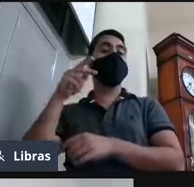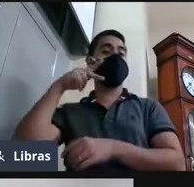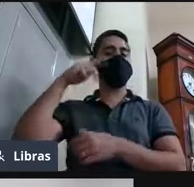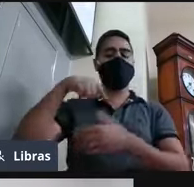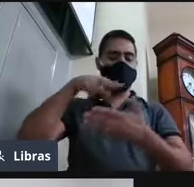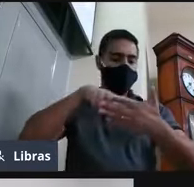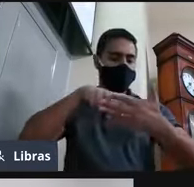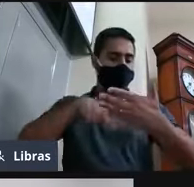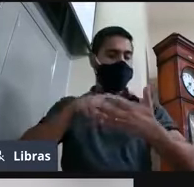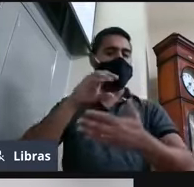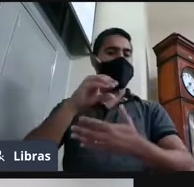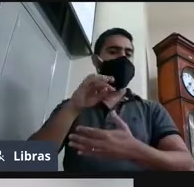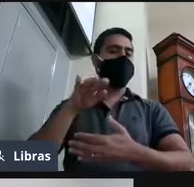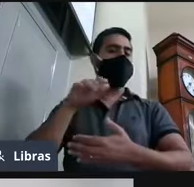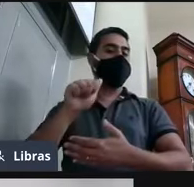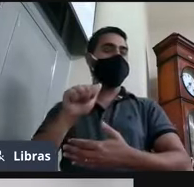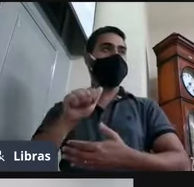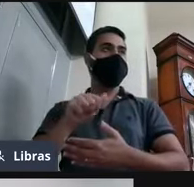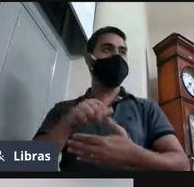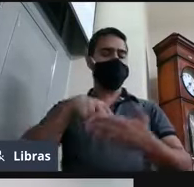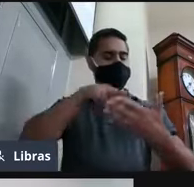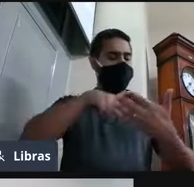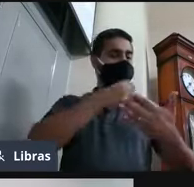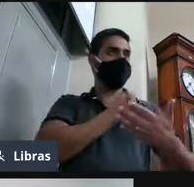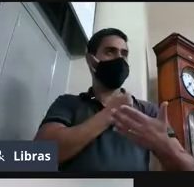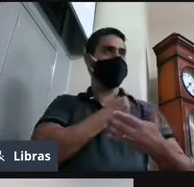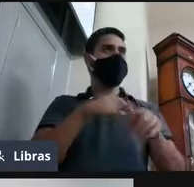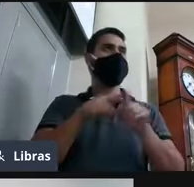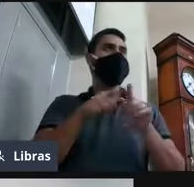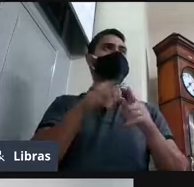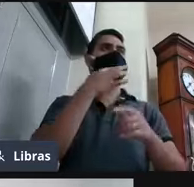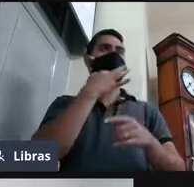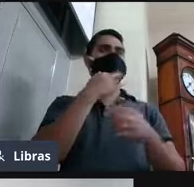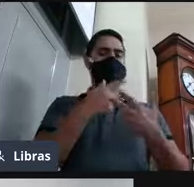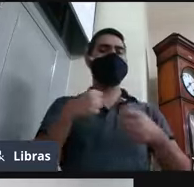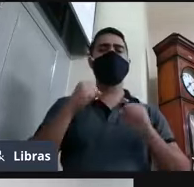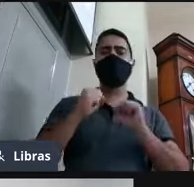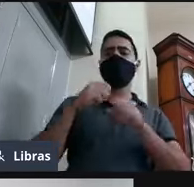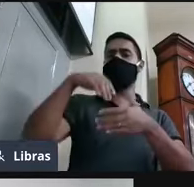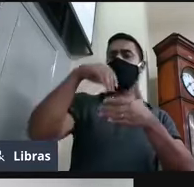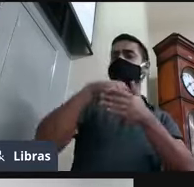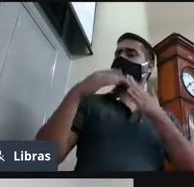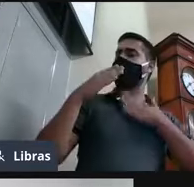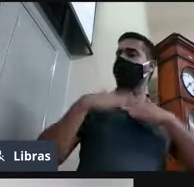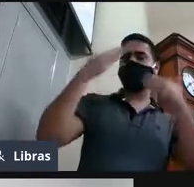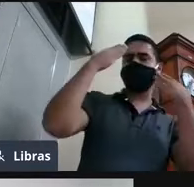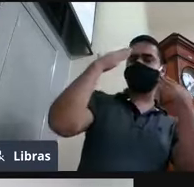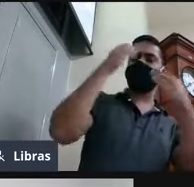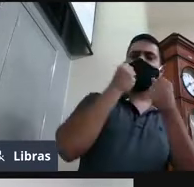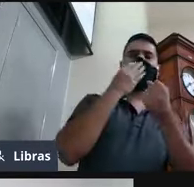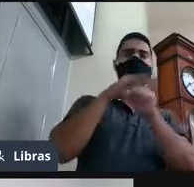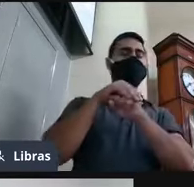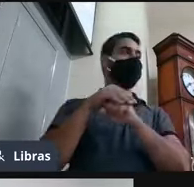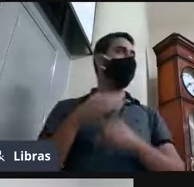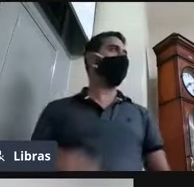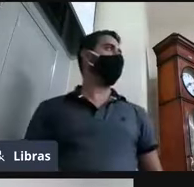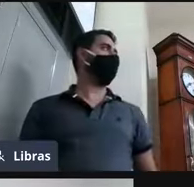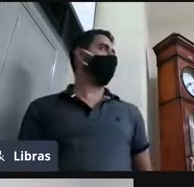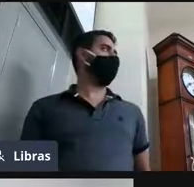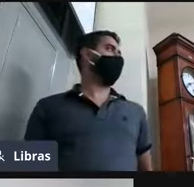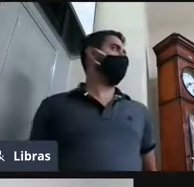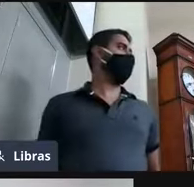analisa as contas. E, analisando números, eu também conheço alguma coisa e pude votar com muita tranquilidade. Muito obrigado, boa noite. Próxima